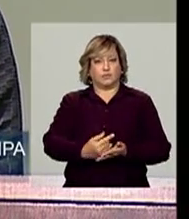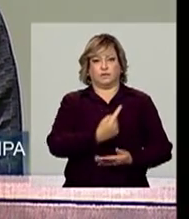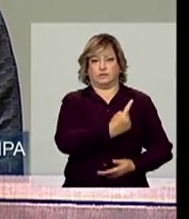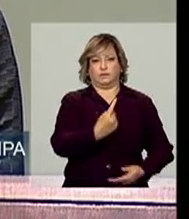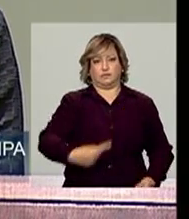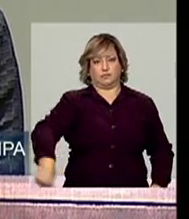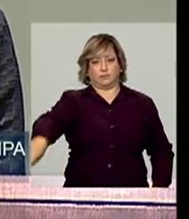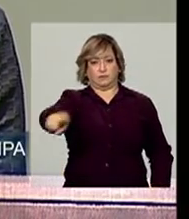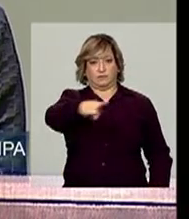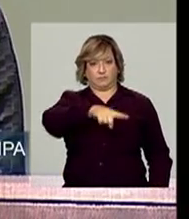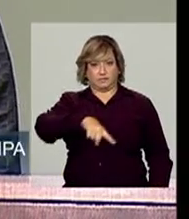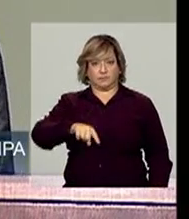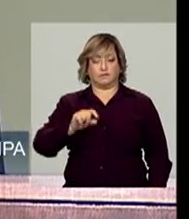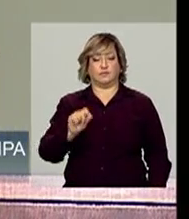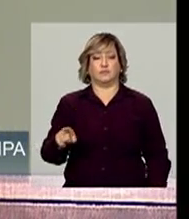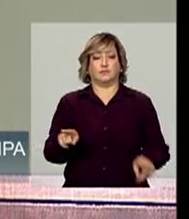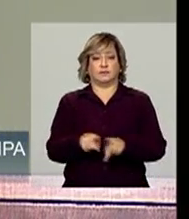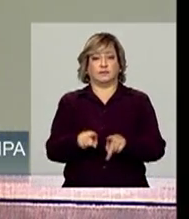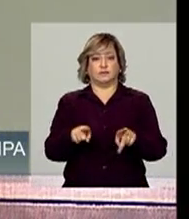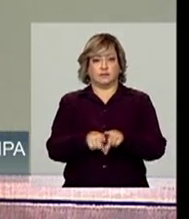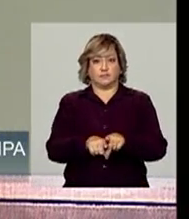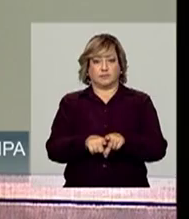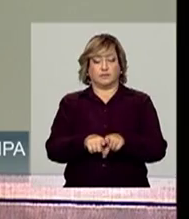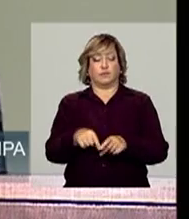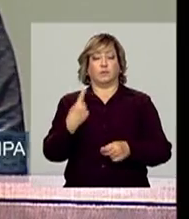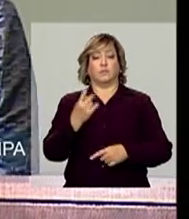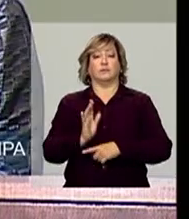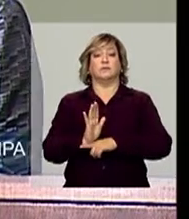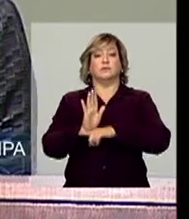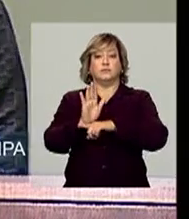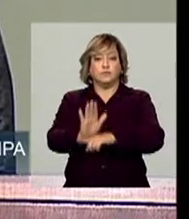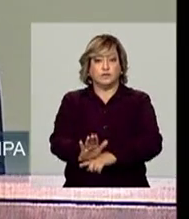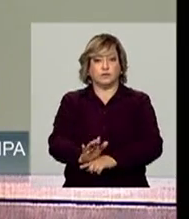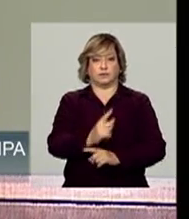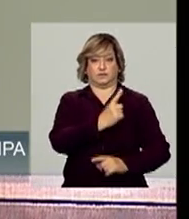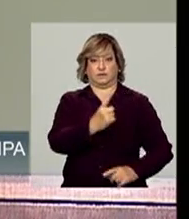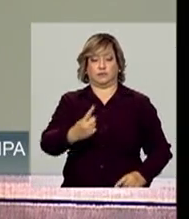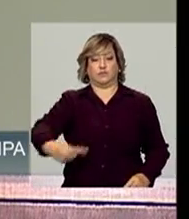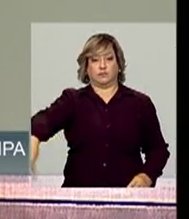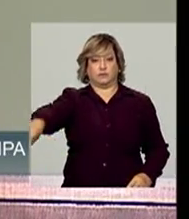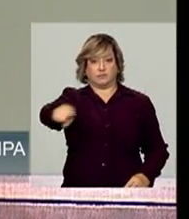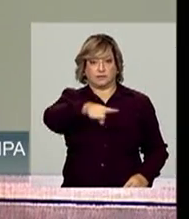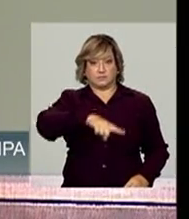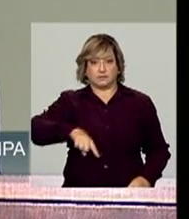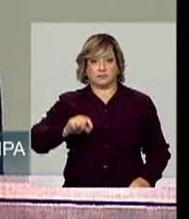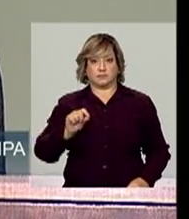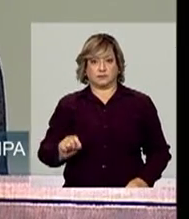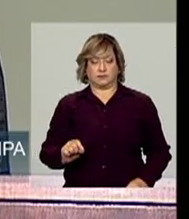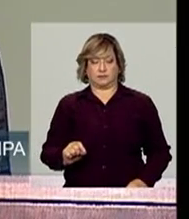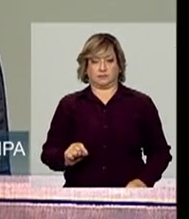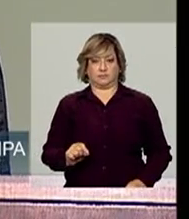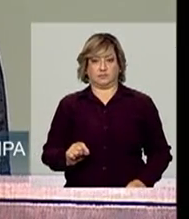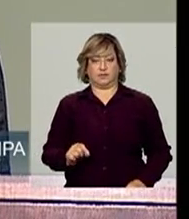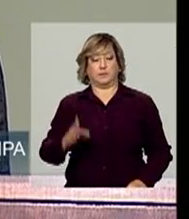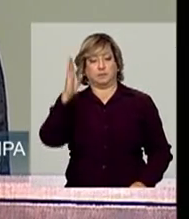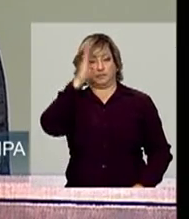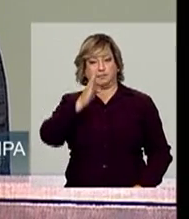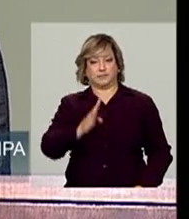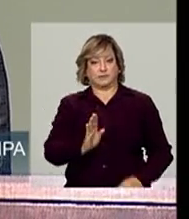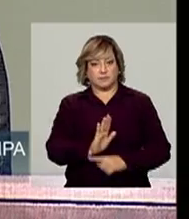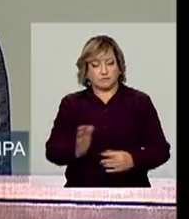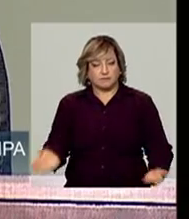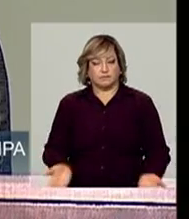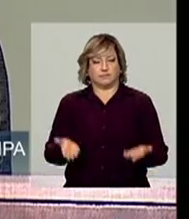de vocês e também uma contribuição de cada um de vocês ao Brasil.